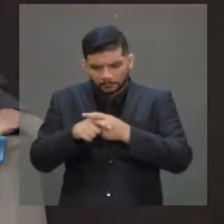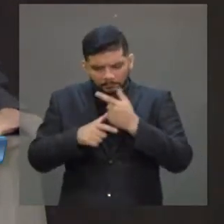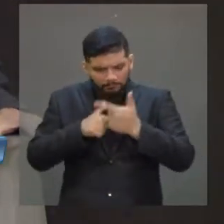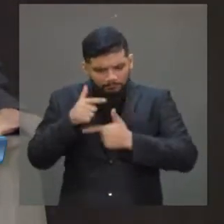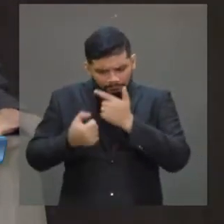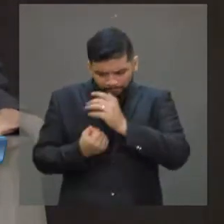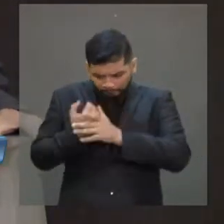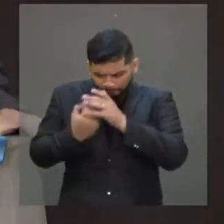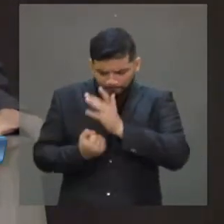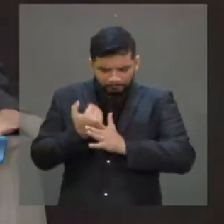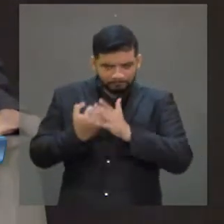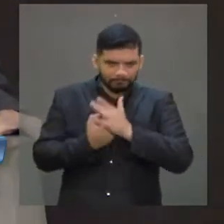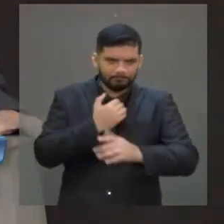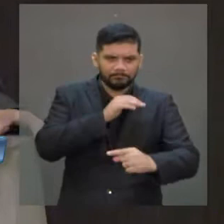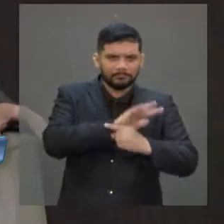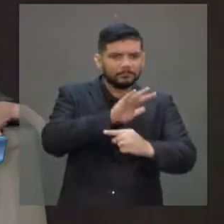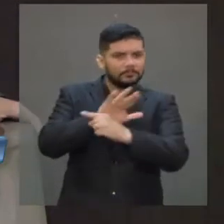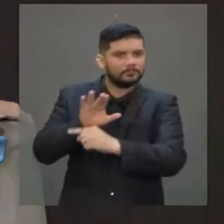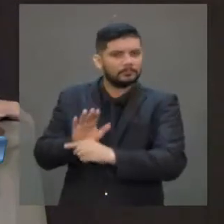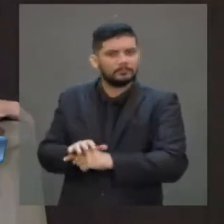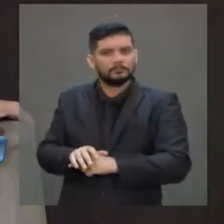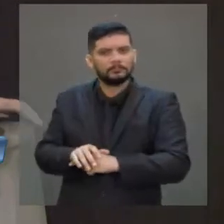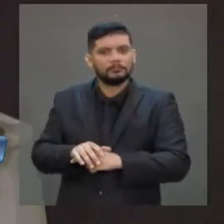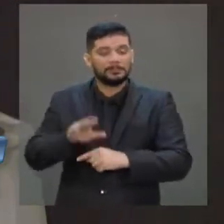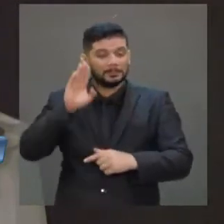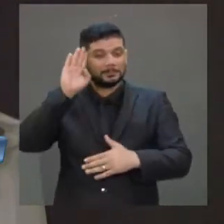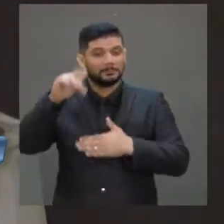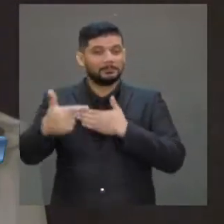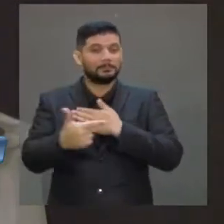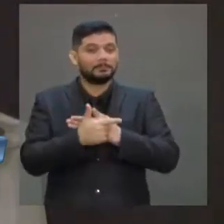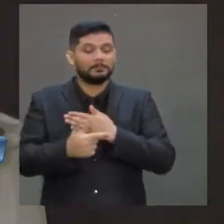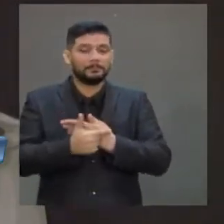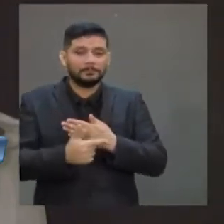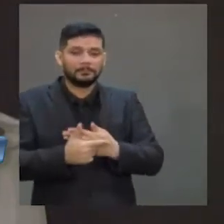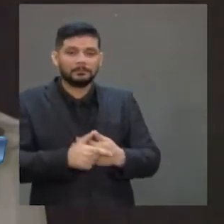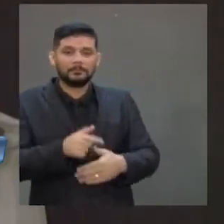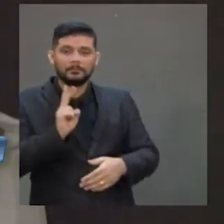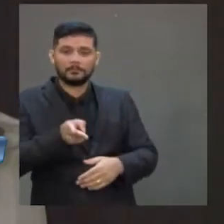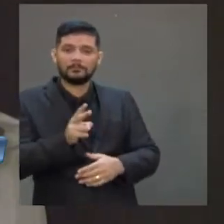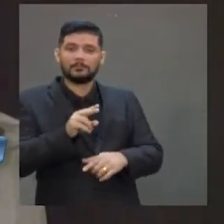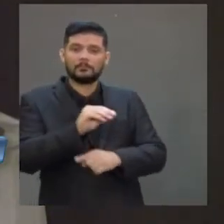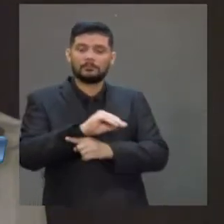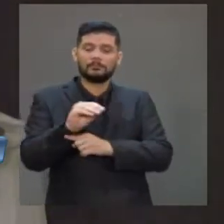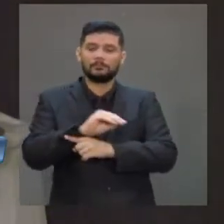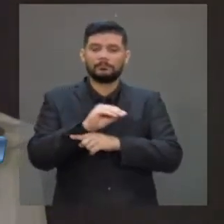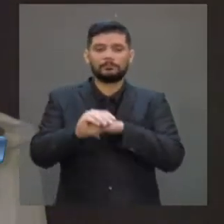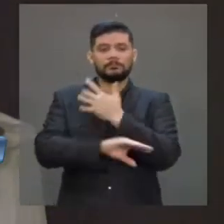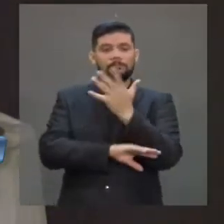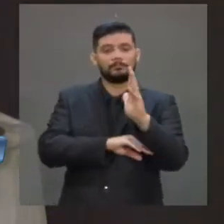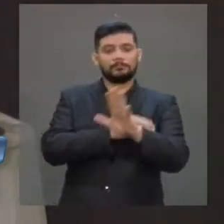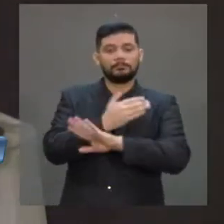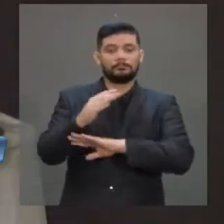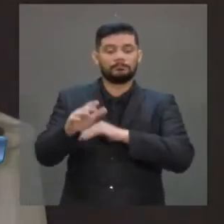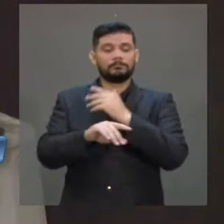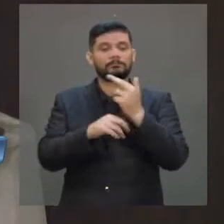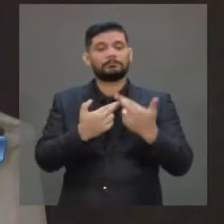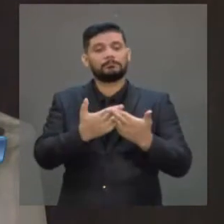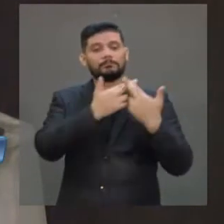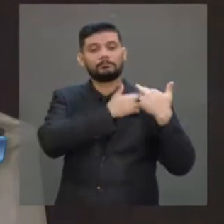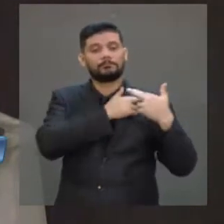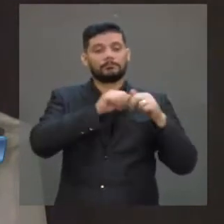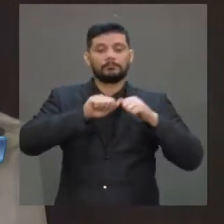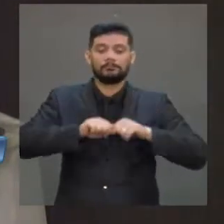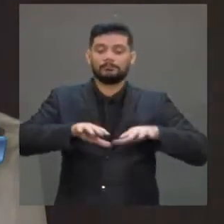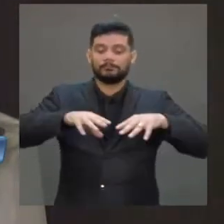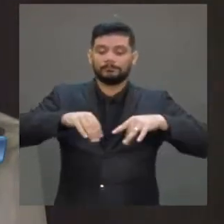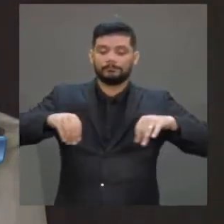de mel, mas, sobretudo, o papel absolutamente importante na preservação do meio ambiente que as abelhas fazem, na